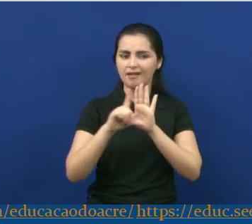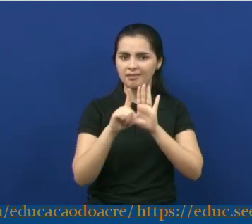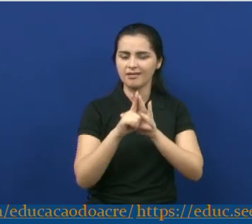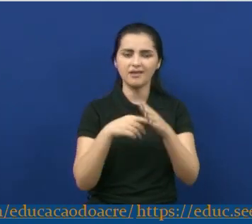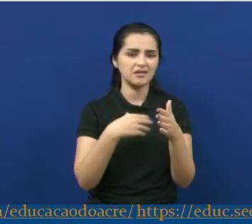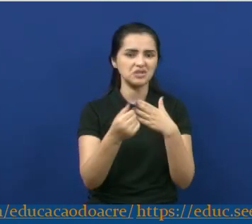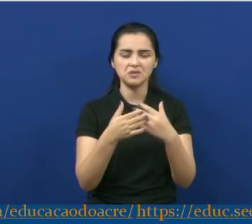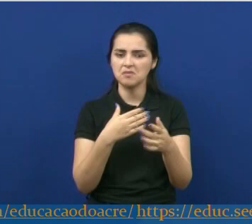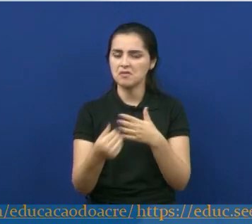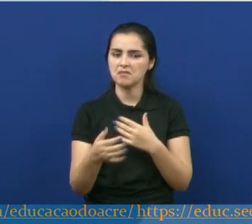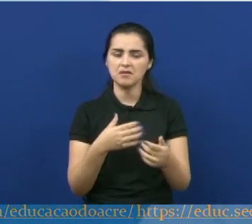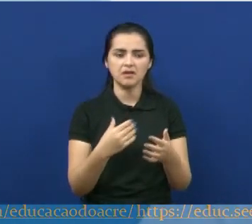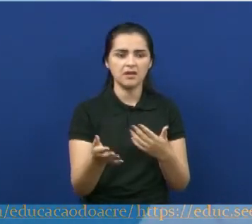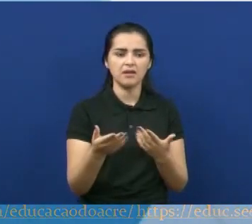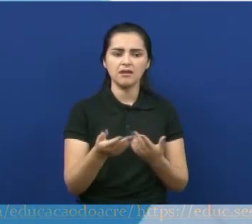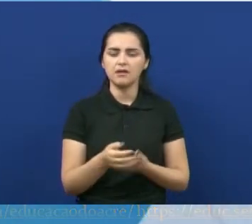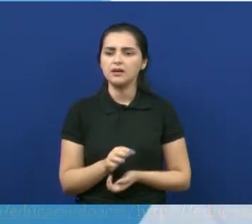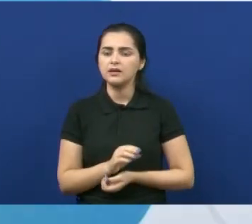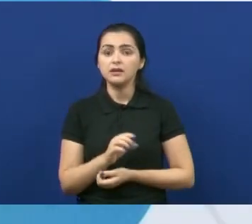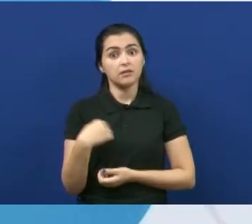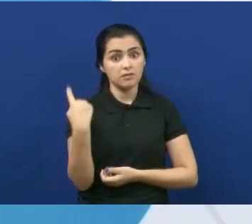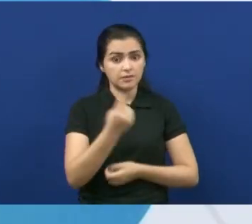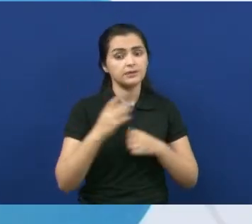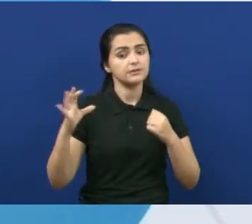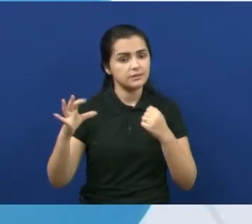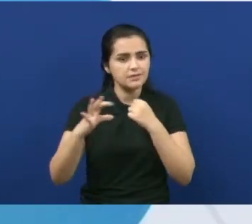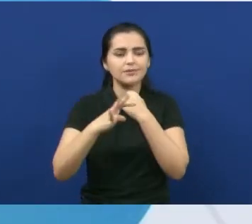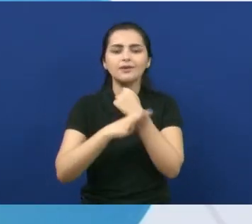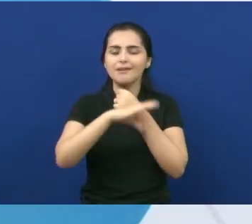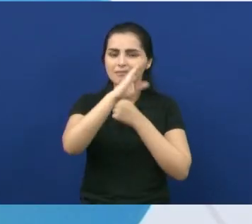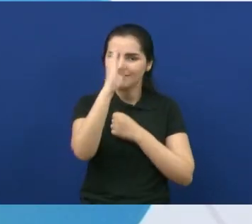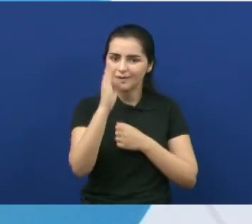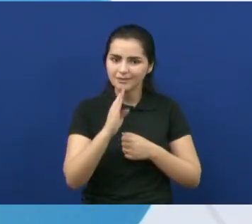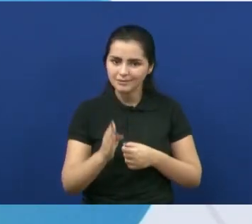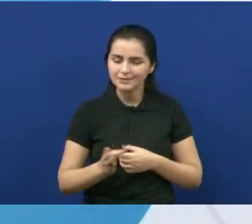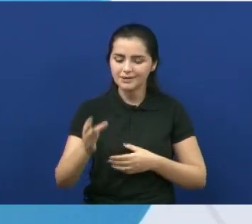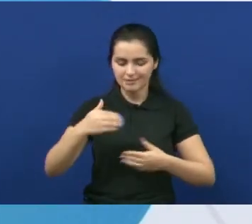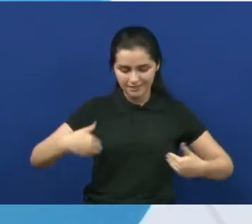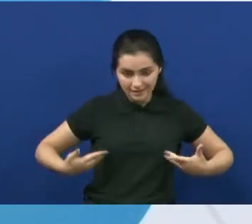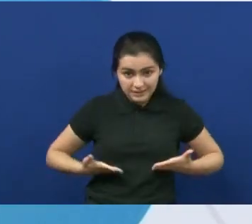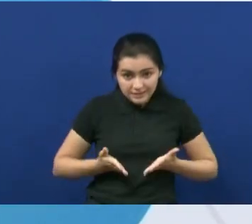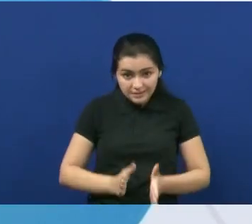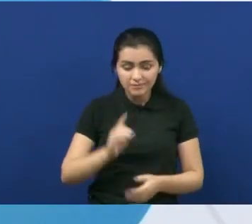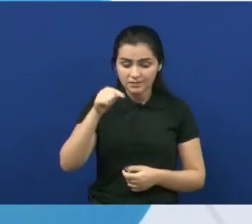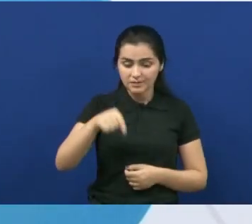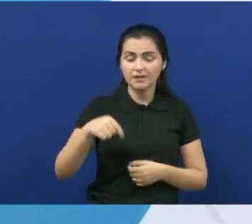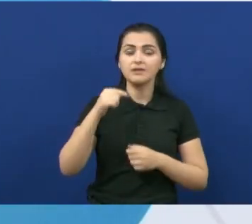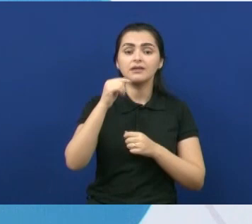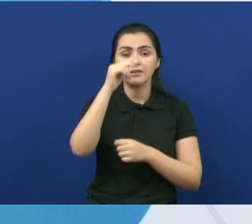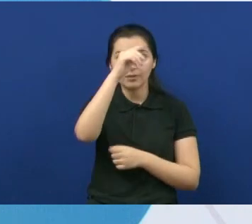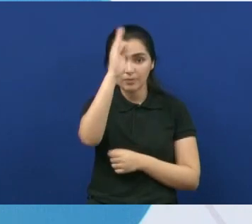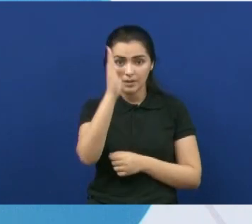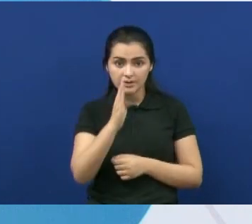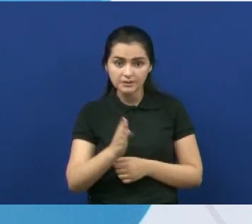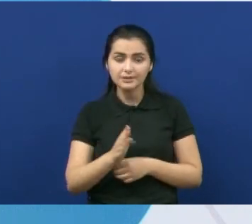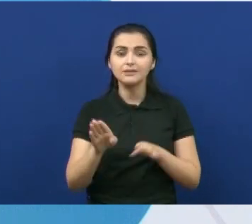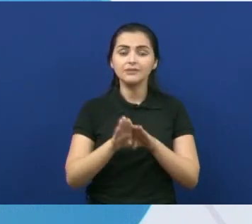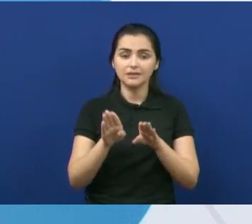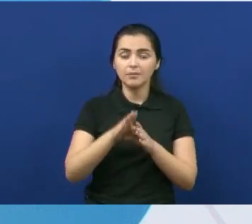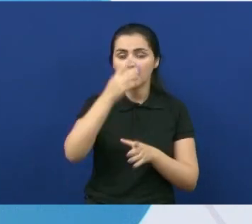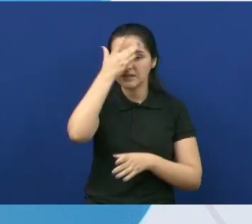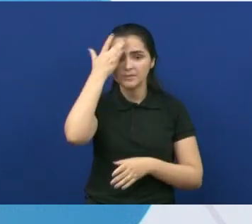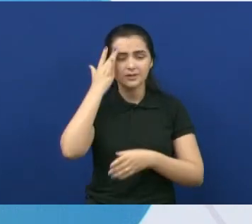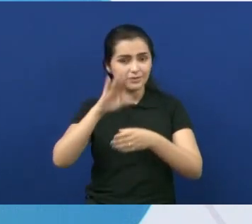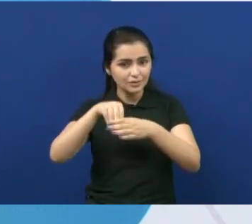vai ser garantido para a gente, tanto nós que somos brasileiros, que nascemos aqui no Brasil, como para os estrangeiros que residem no